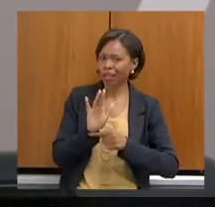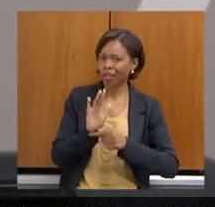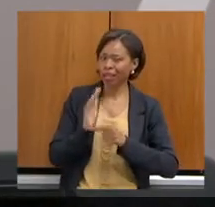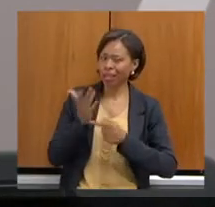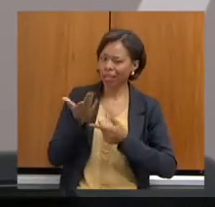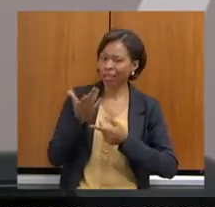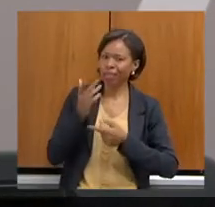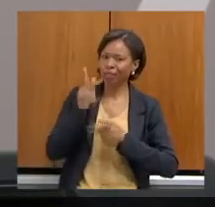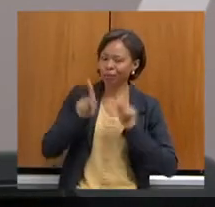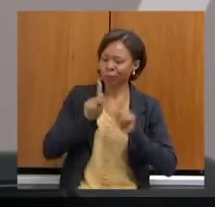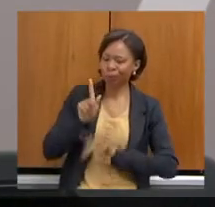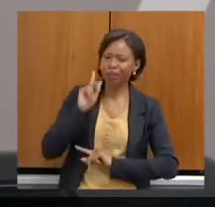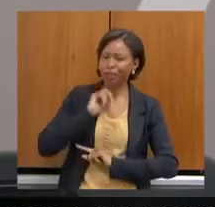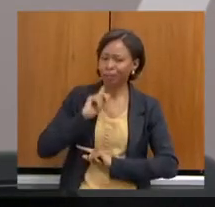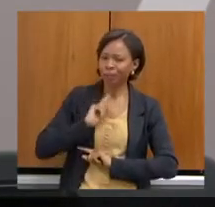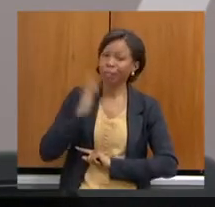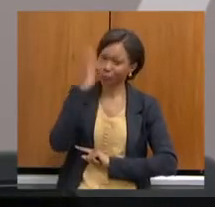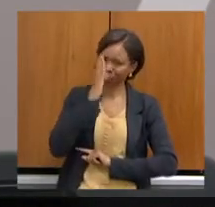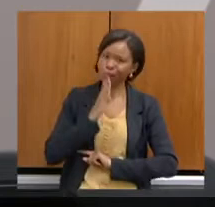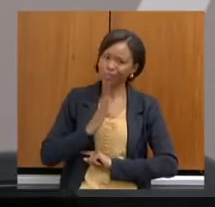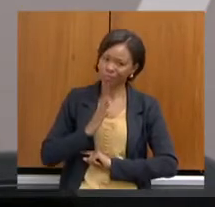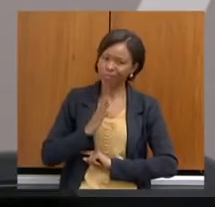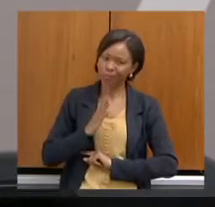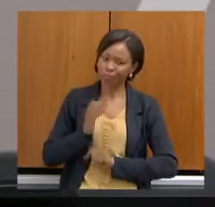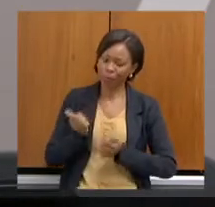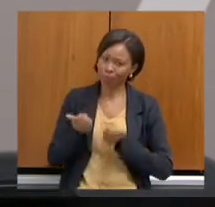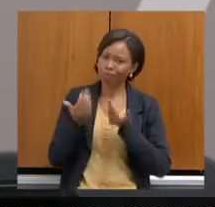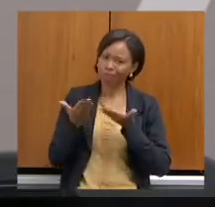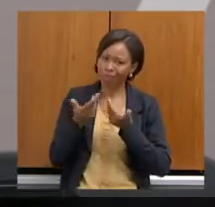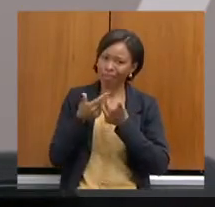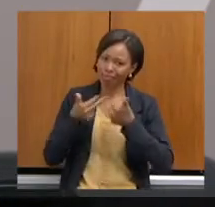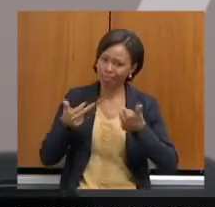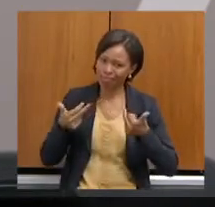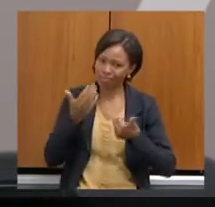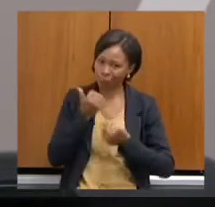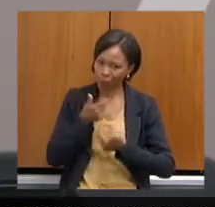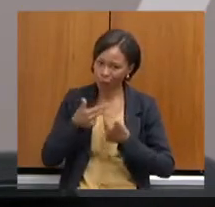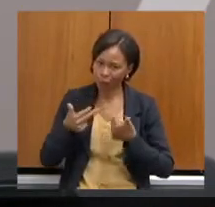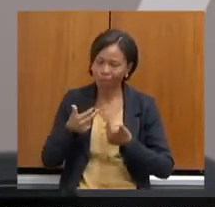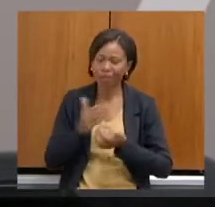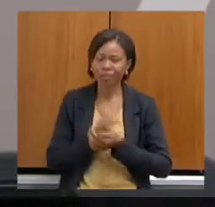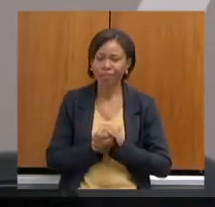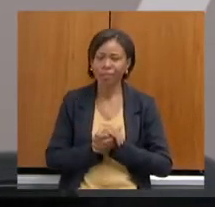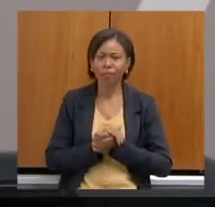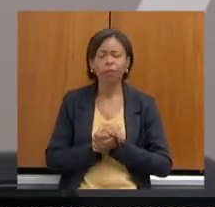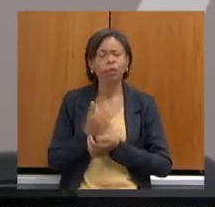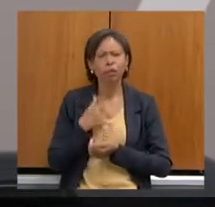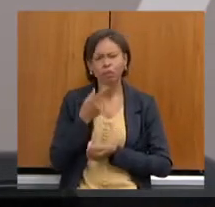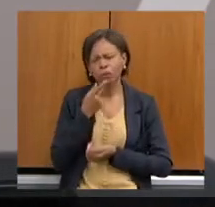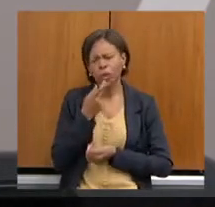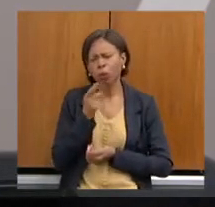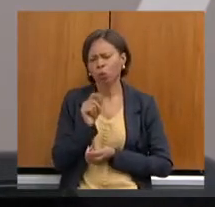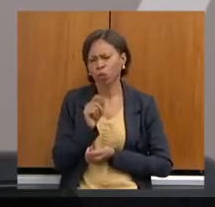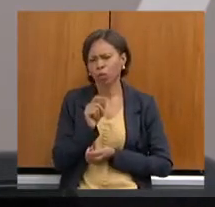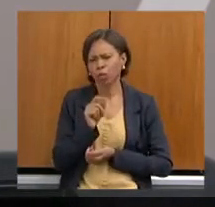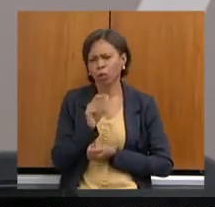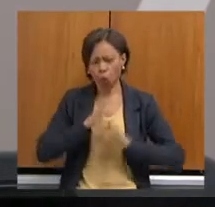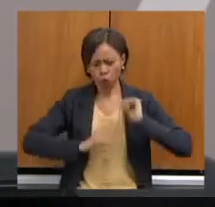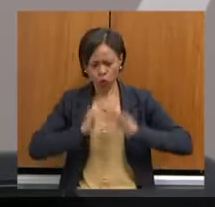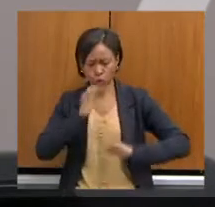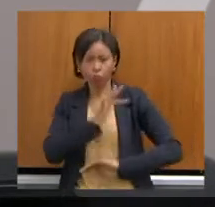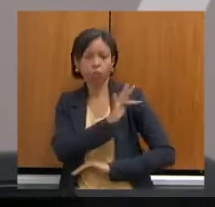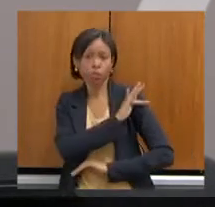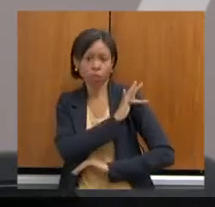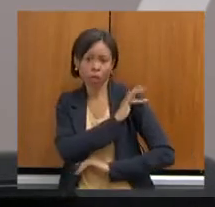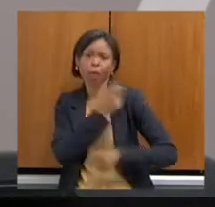antes até gostaria de comentar que não só os fiscais na deveriam ser vacinados mas acho que todo